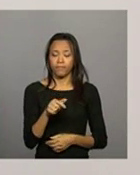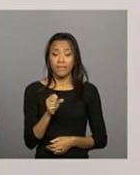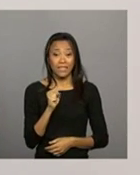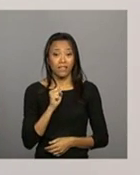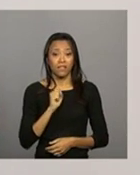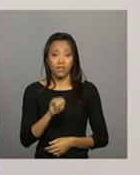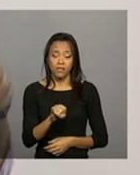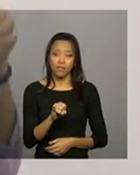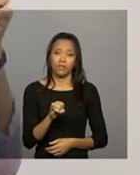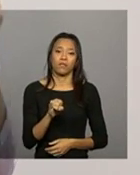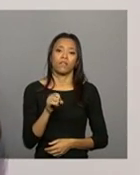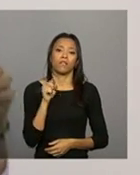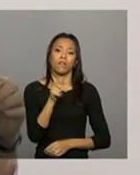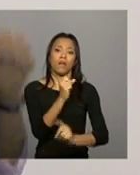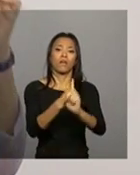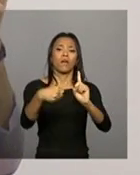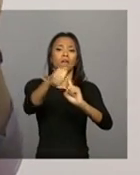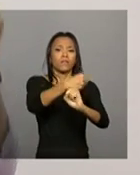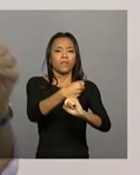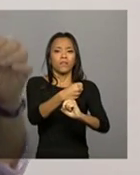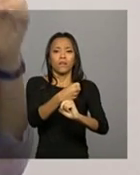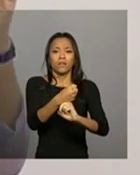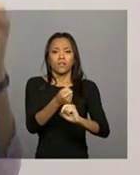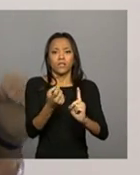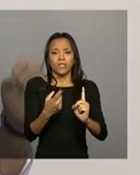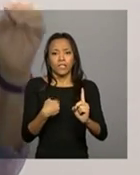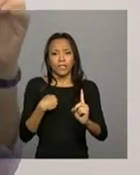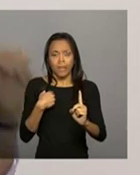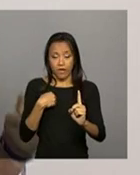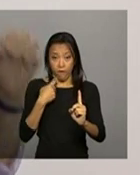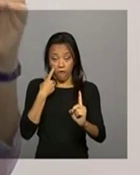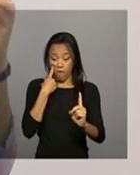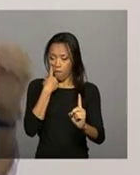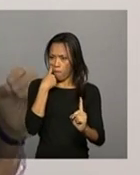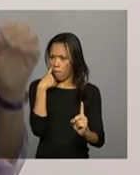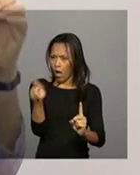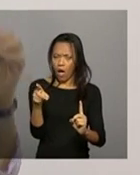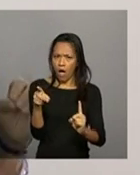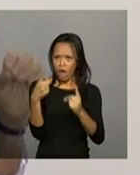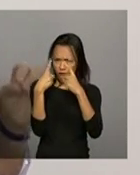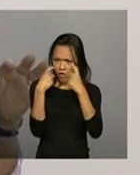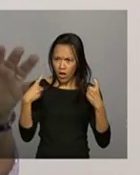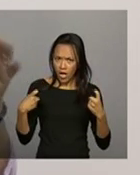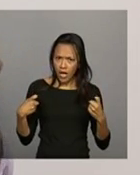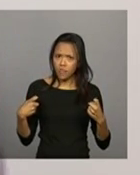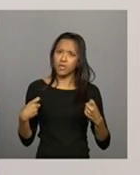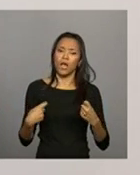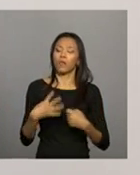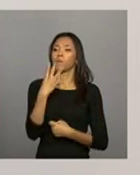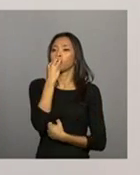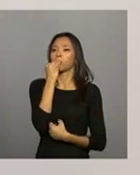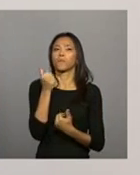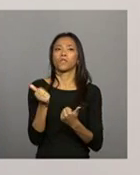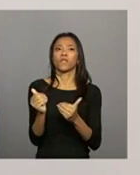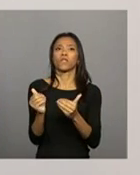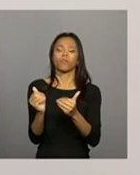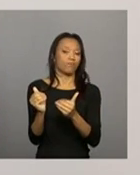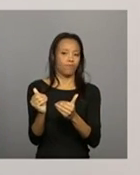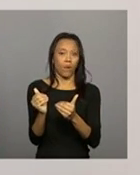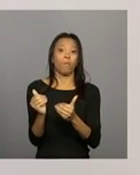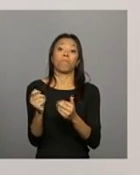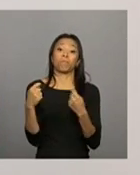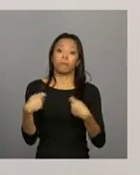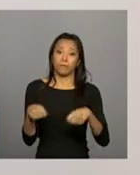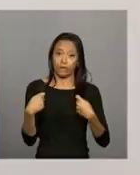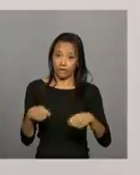se ela não conviver pacificamente com a violência contra as mulheres.